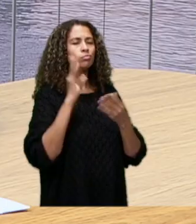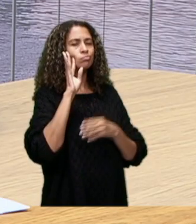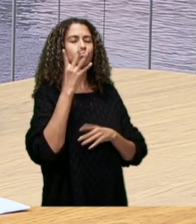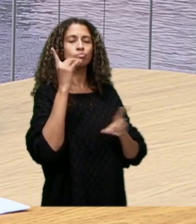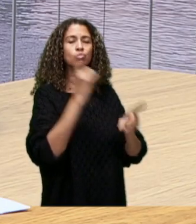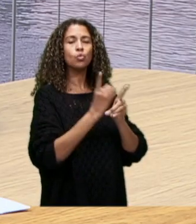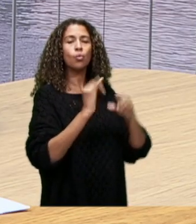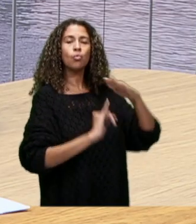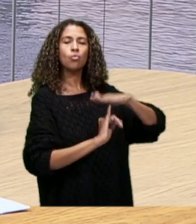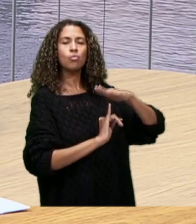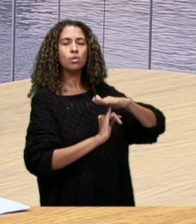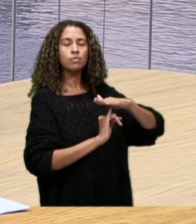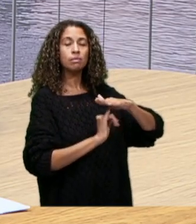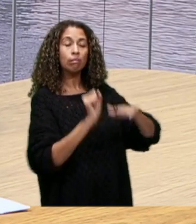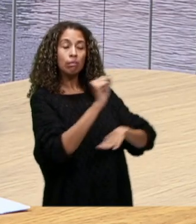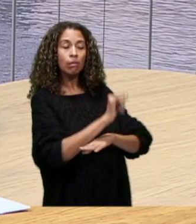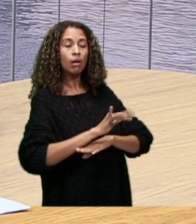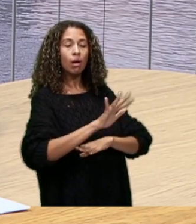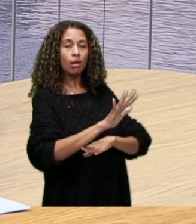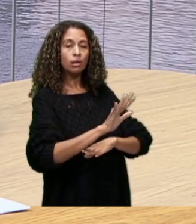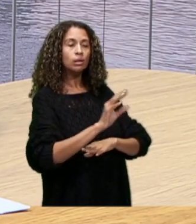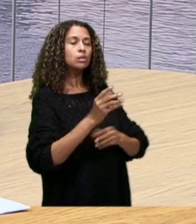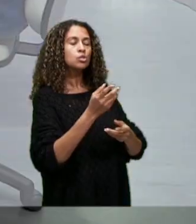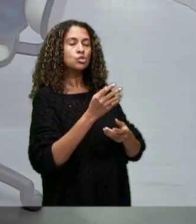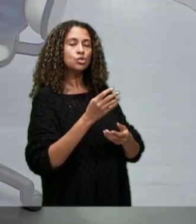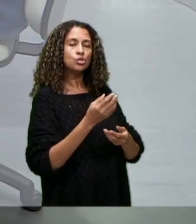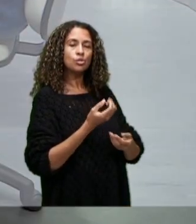IFSC, no caso na área de ecologia?